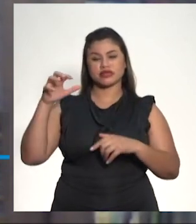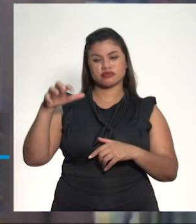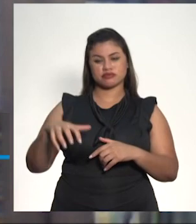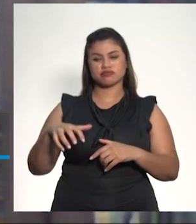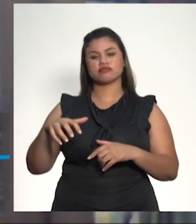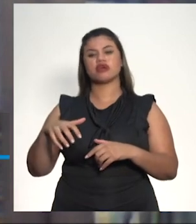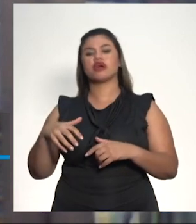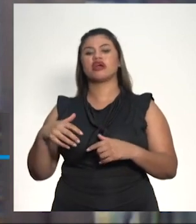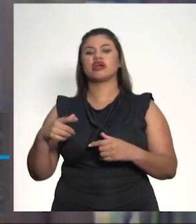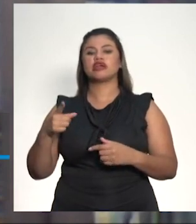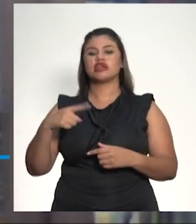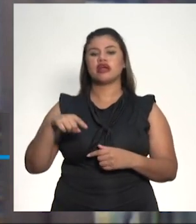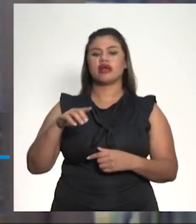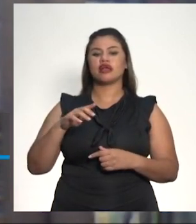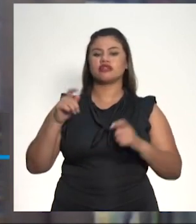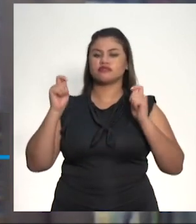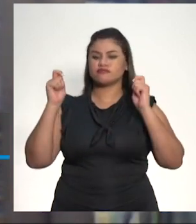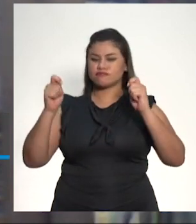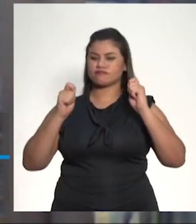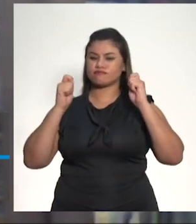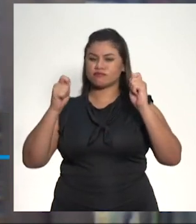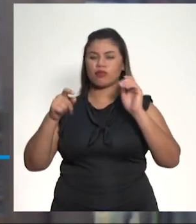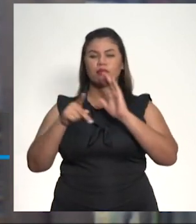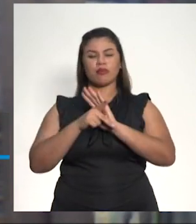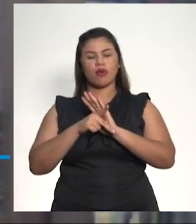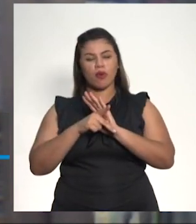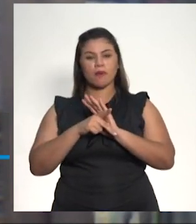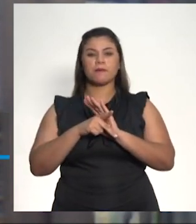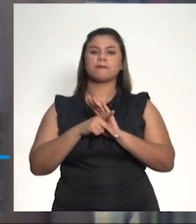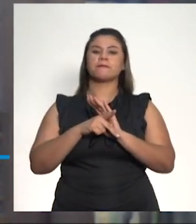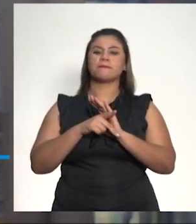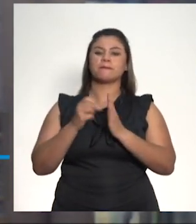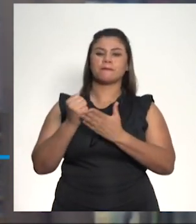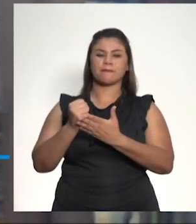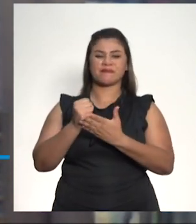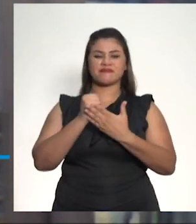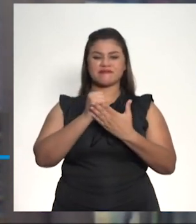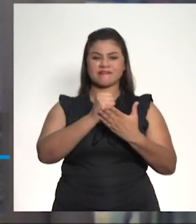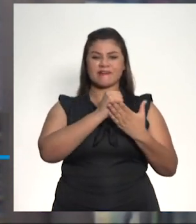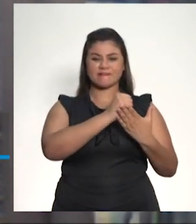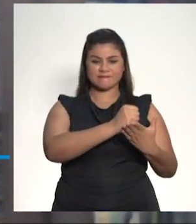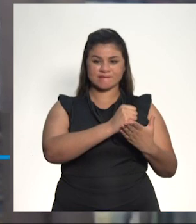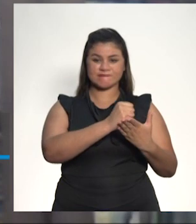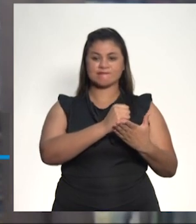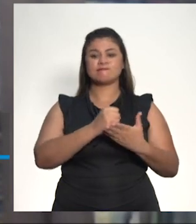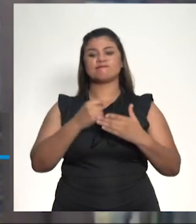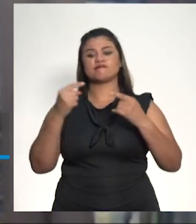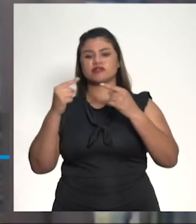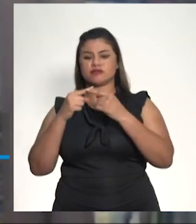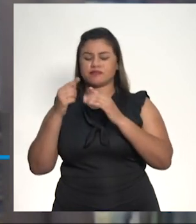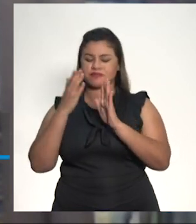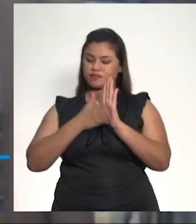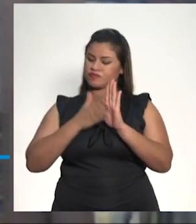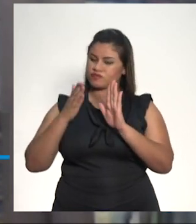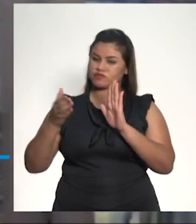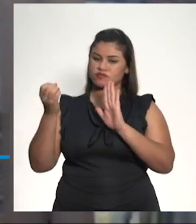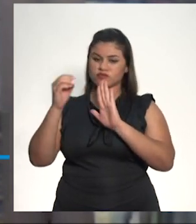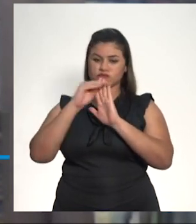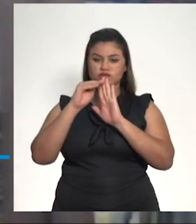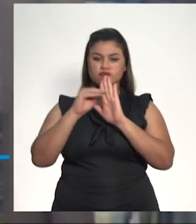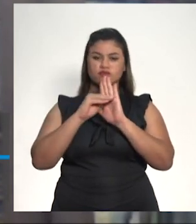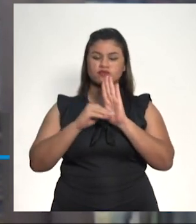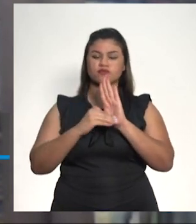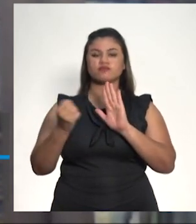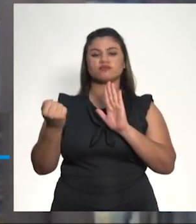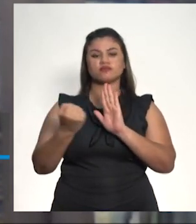e fizeram o break dos entregadores. E esses são mobilizações para regularizar, né, e